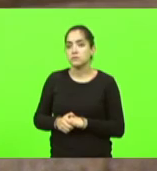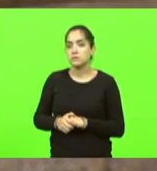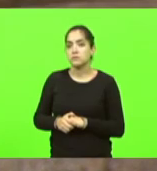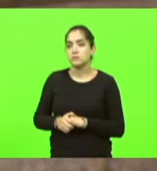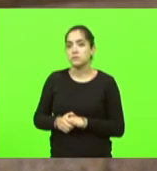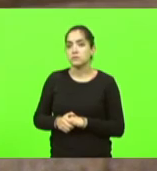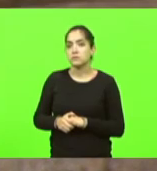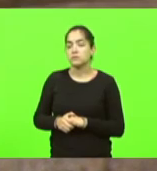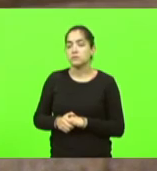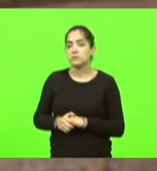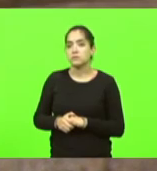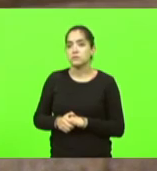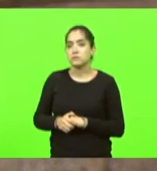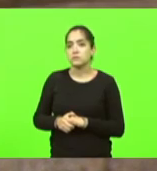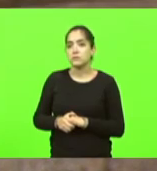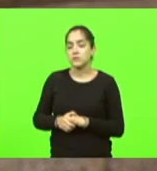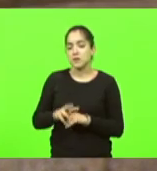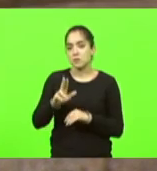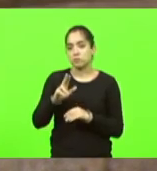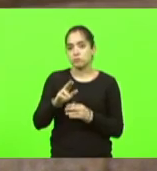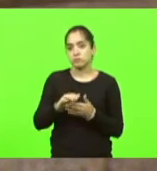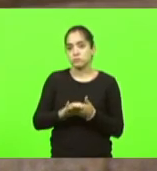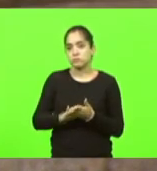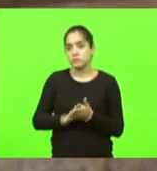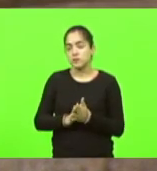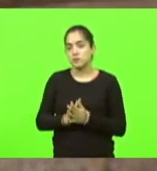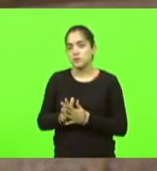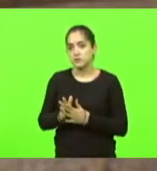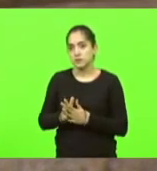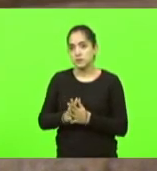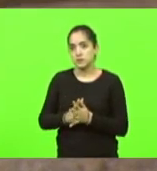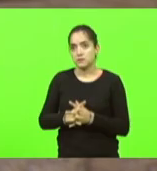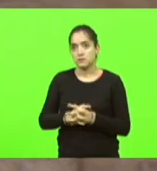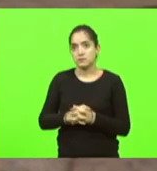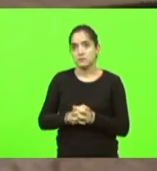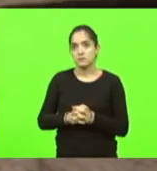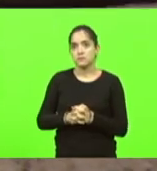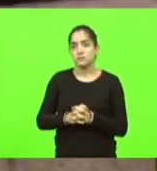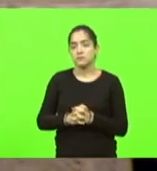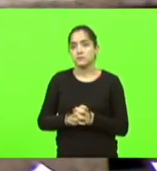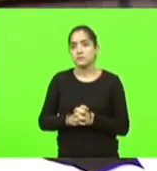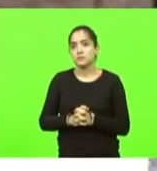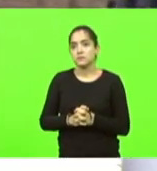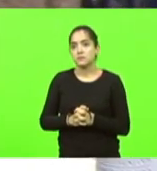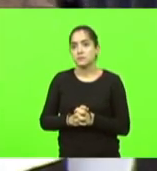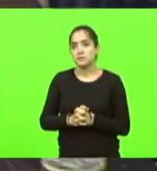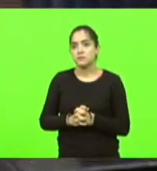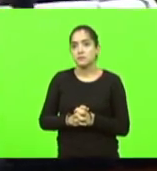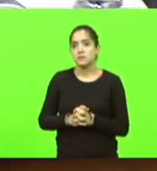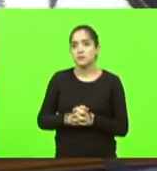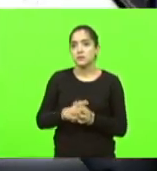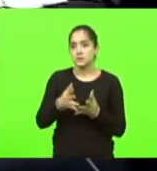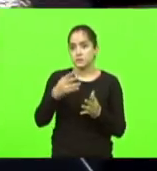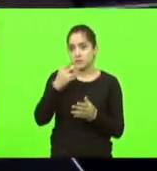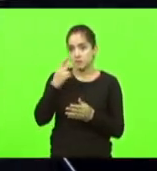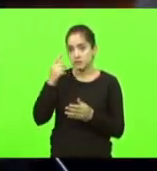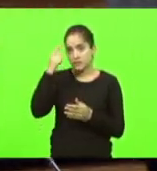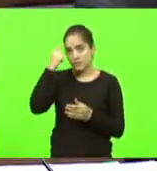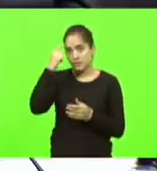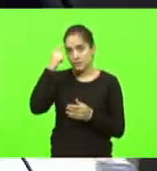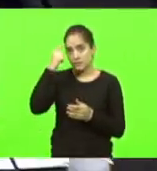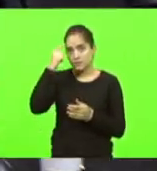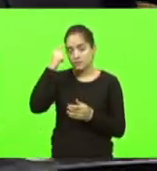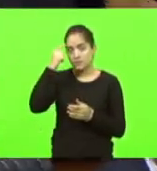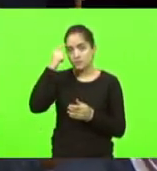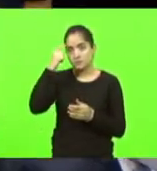pública nunca enganei ninguém desculpa Deputado Ivan se vossa excelência tá pensando dessa forma eu não